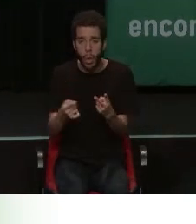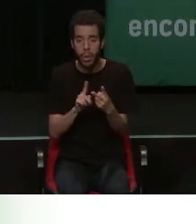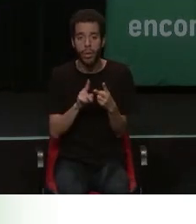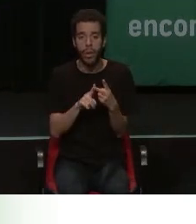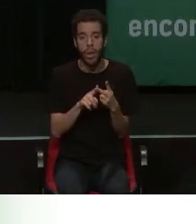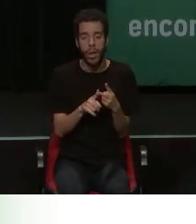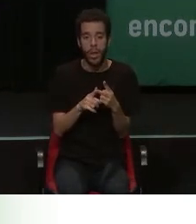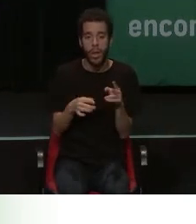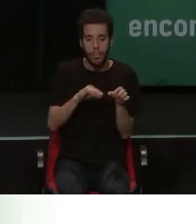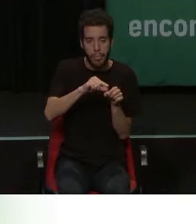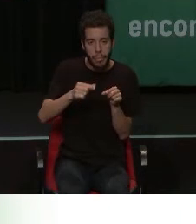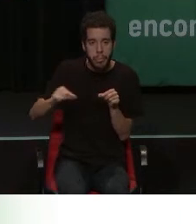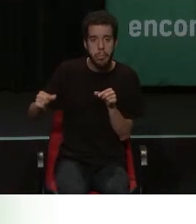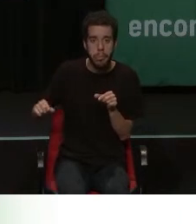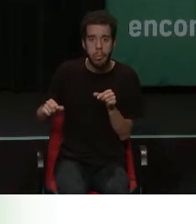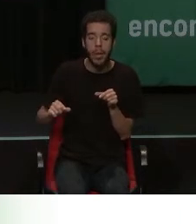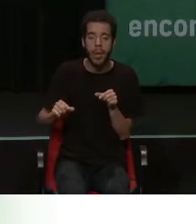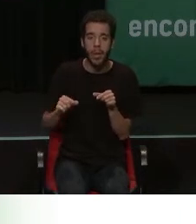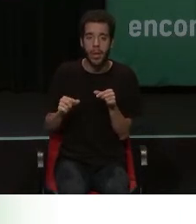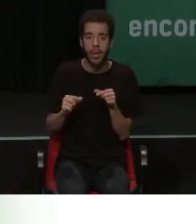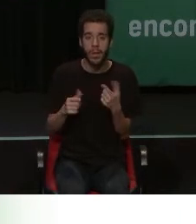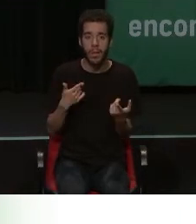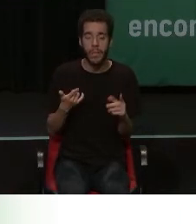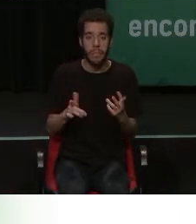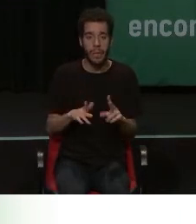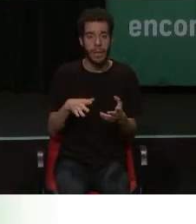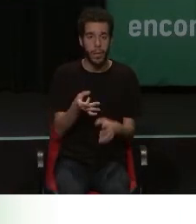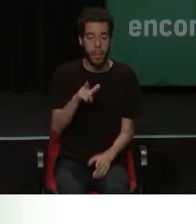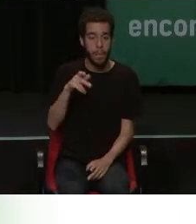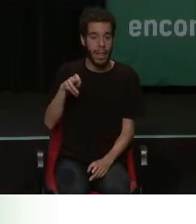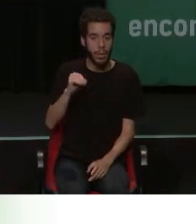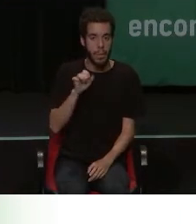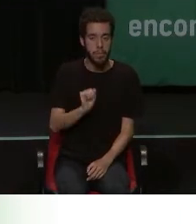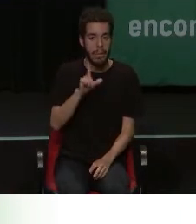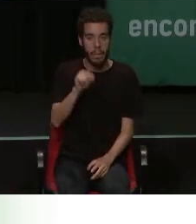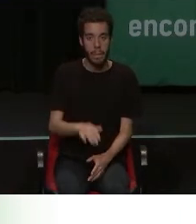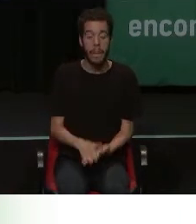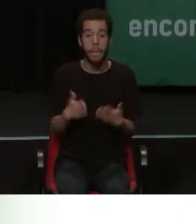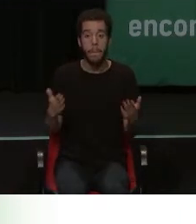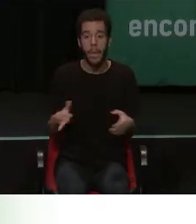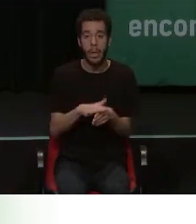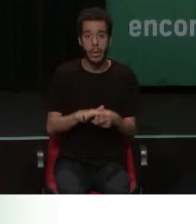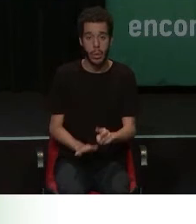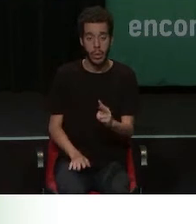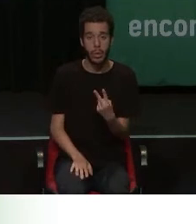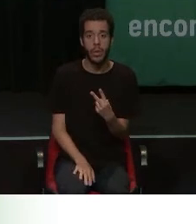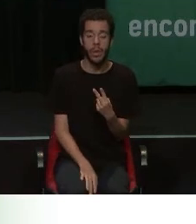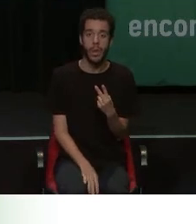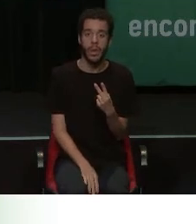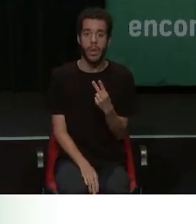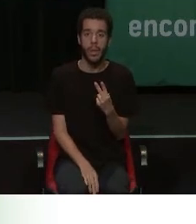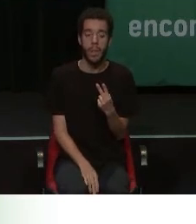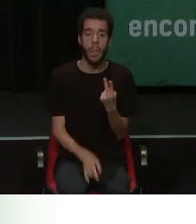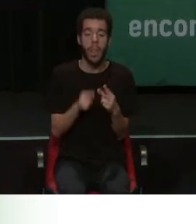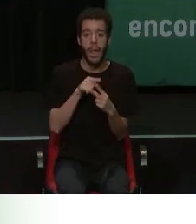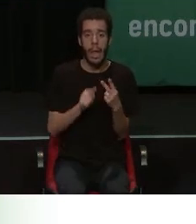em circuitos fotônicos integrados em interferómetros plasmónicos. E, em ambos os casos, a